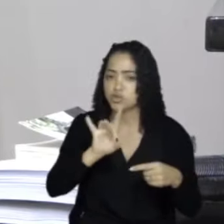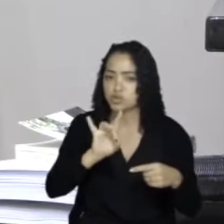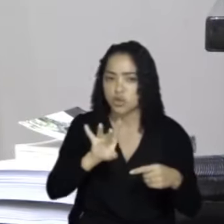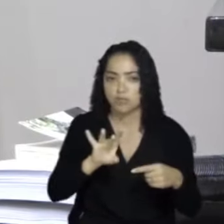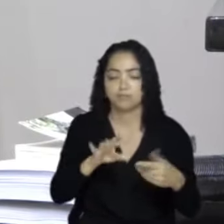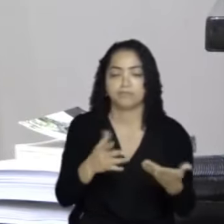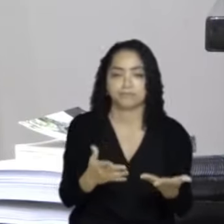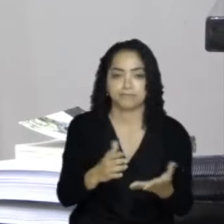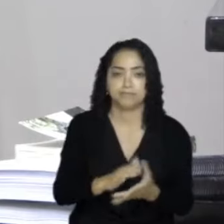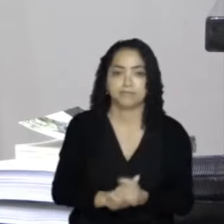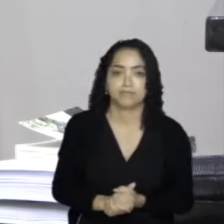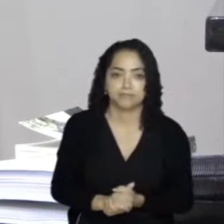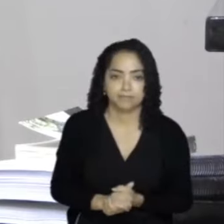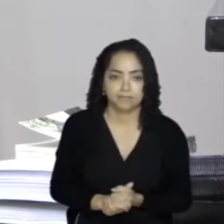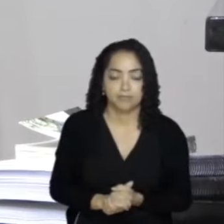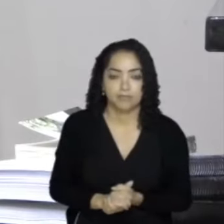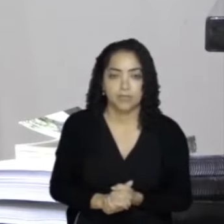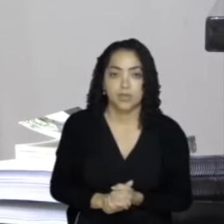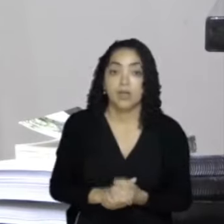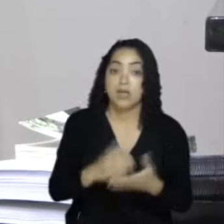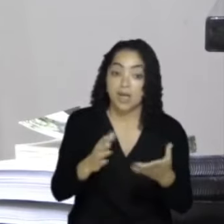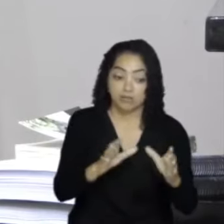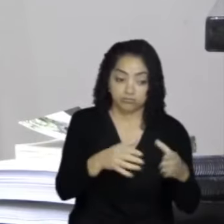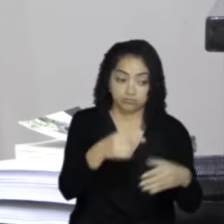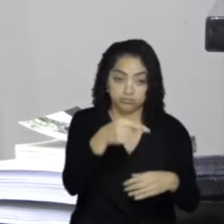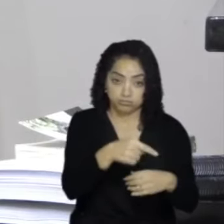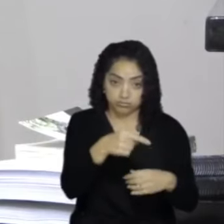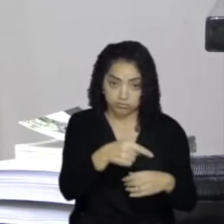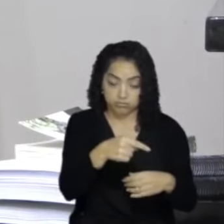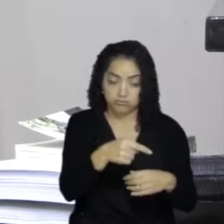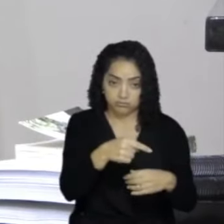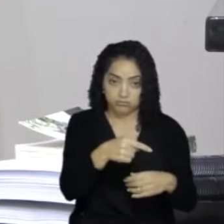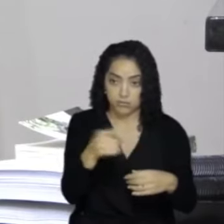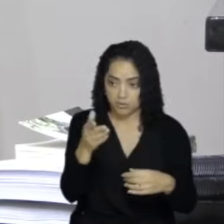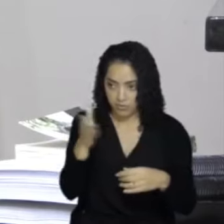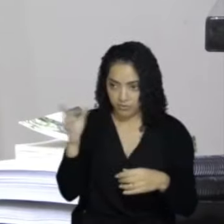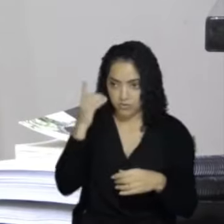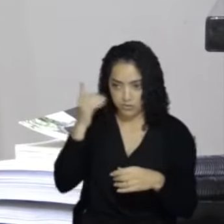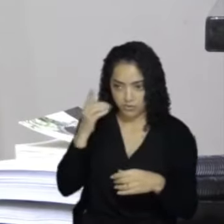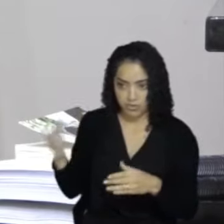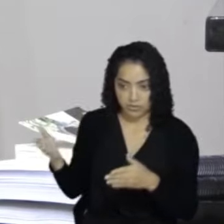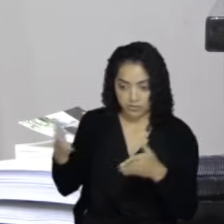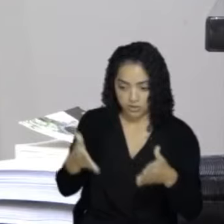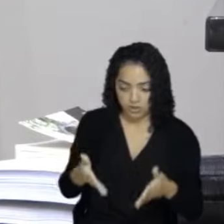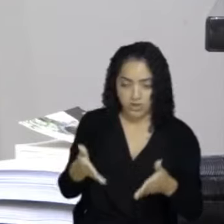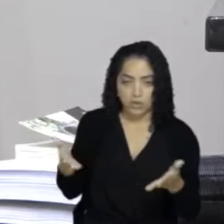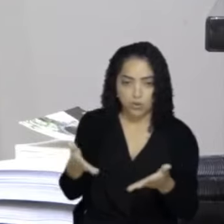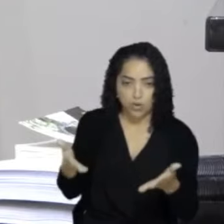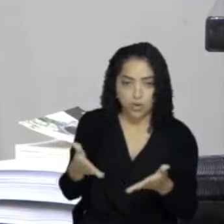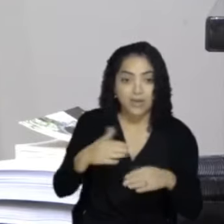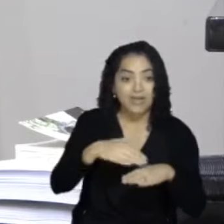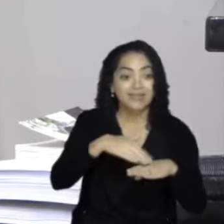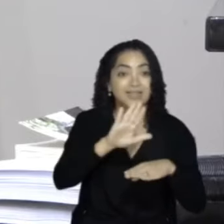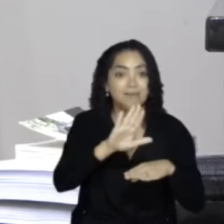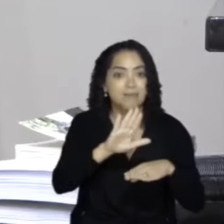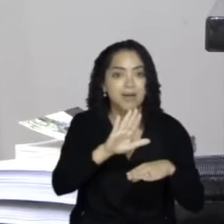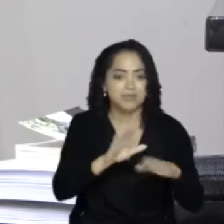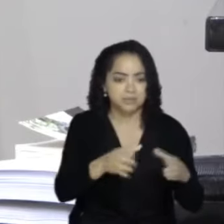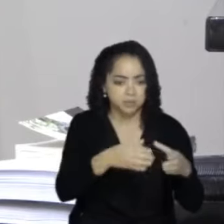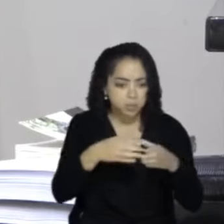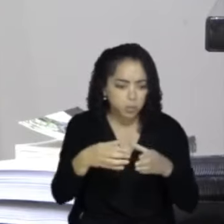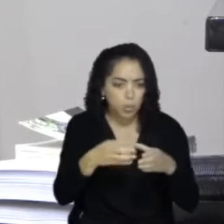Bom, a bancada feminina, só para os senhores deputados que chegaram novos aqui, que talvez não saibam, ela tem mais órgãos do